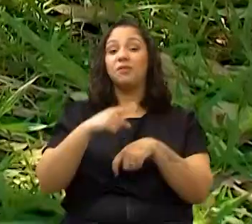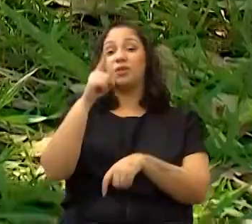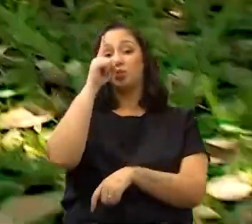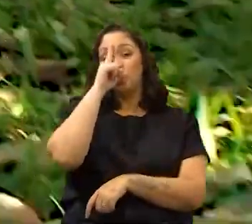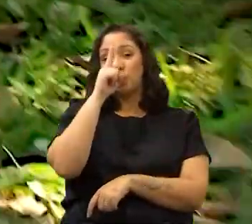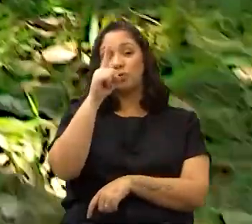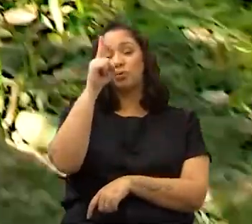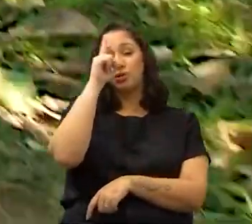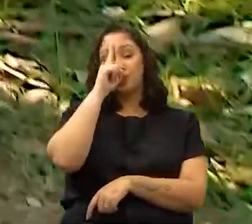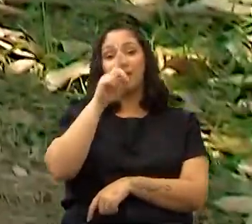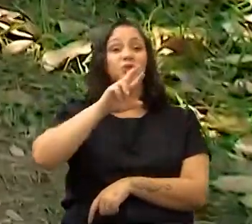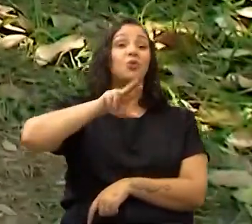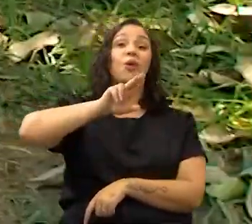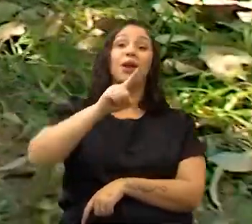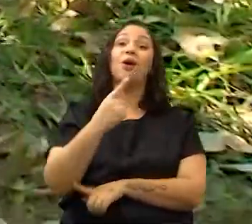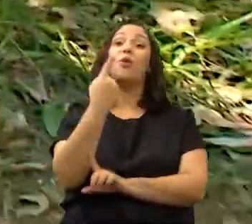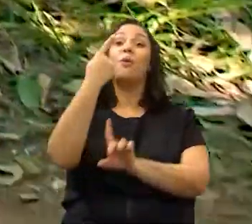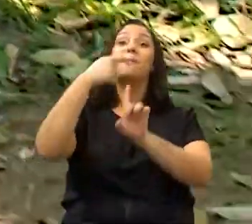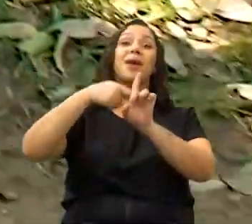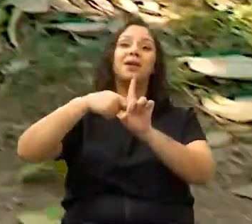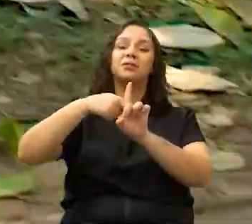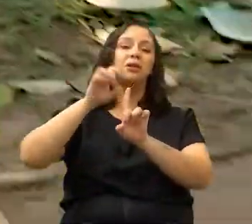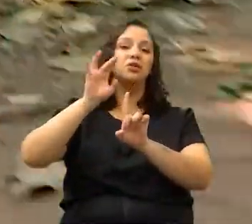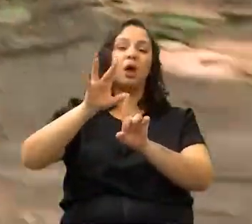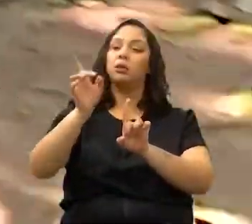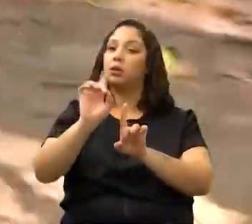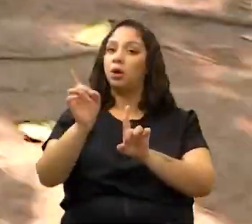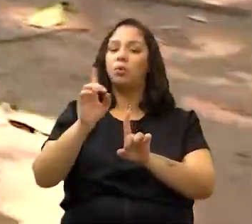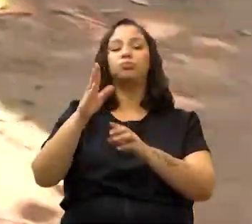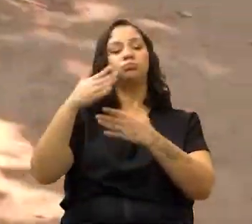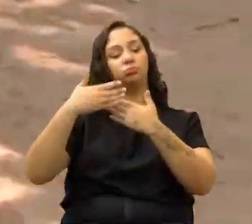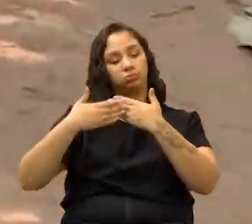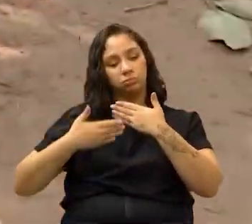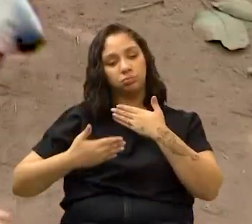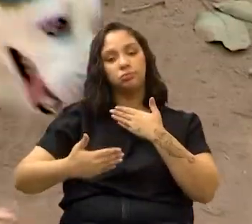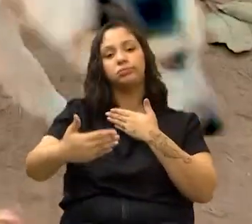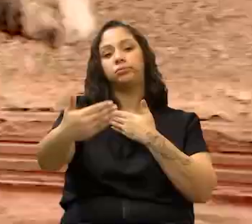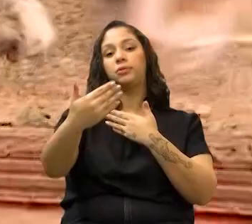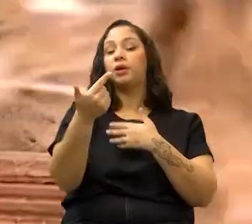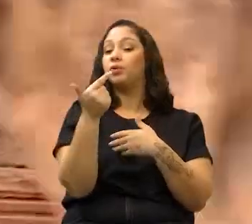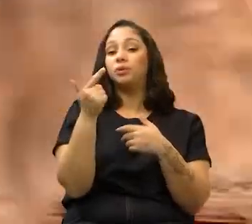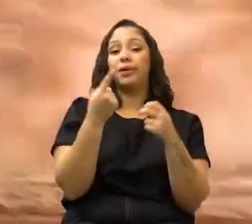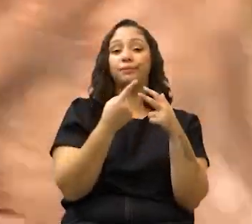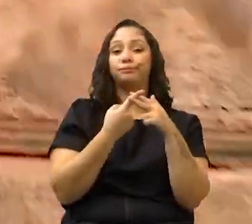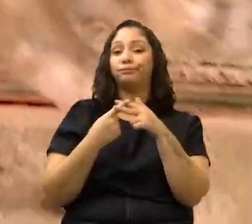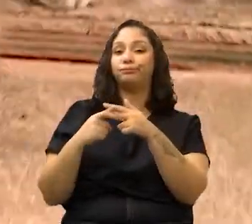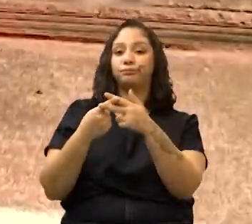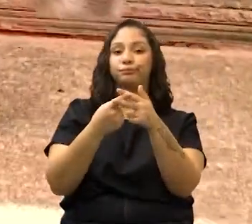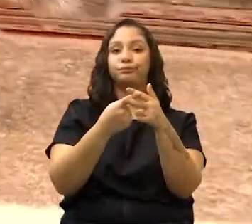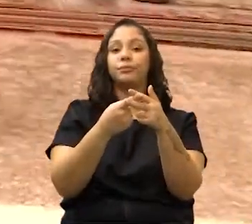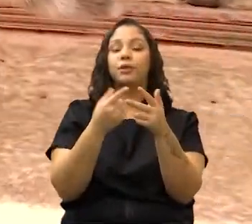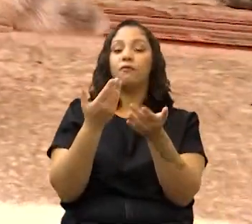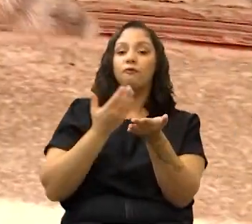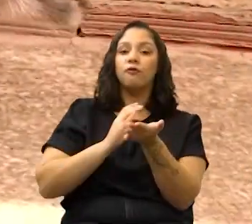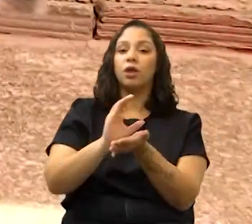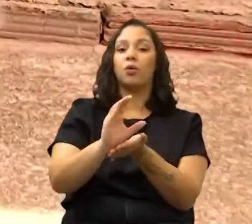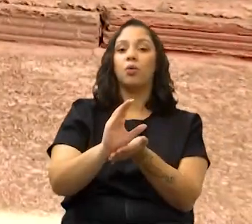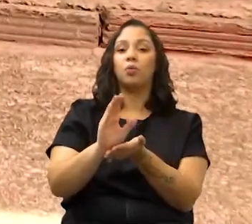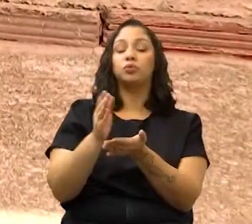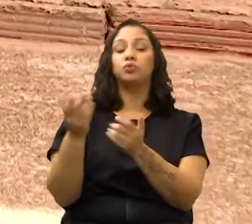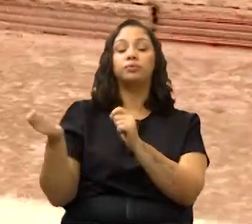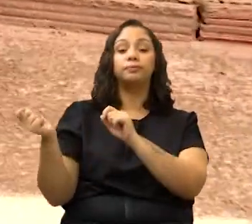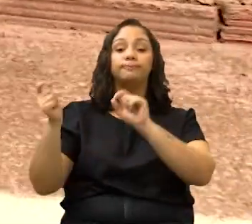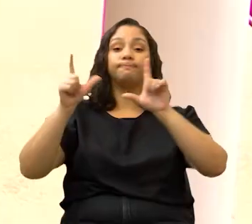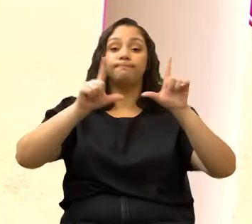ser diária, né? E não 1 mês por ano. Infelizmente, não há recursos para isso. A